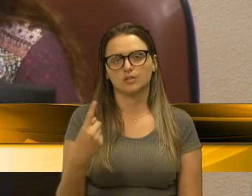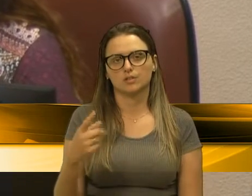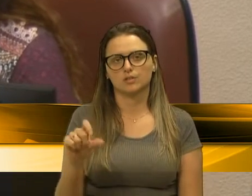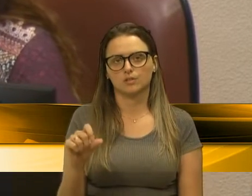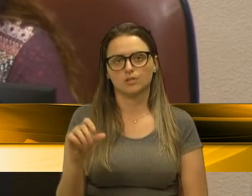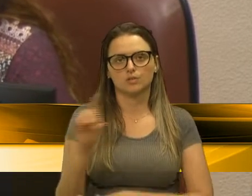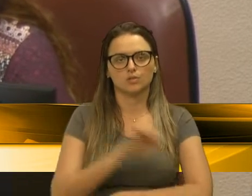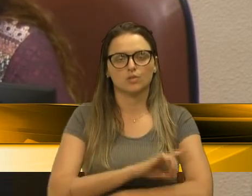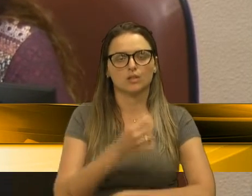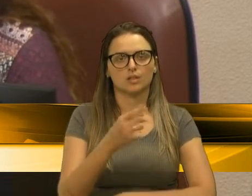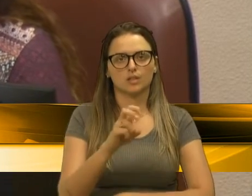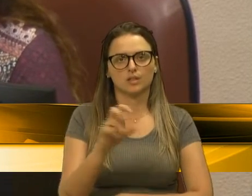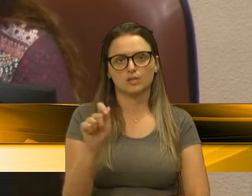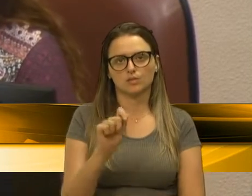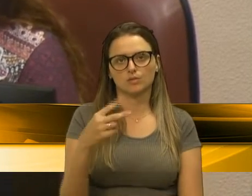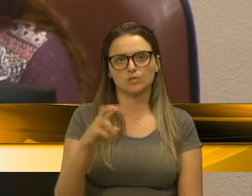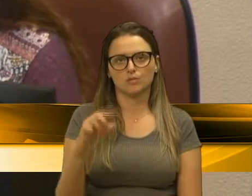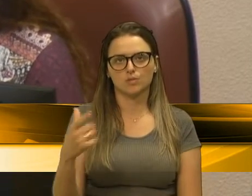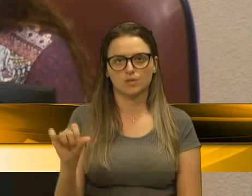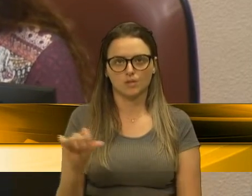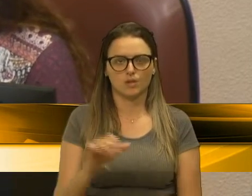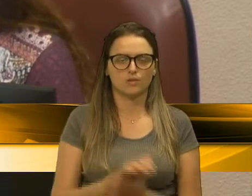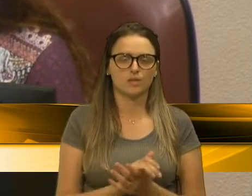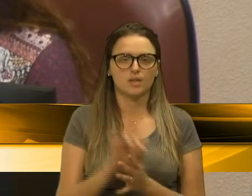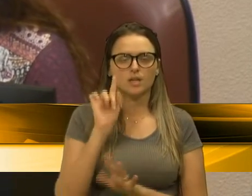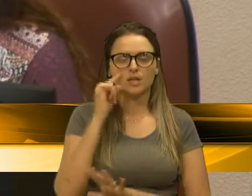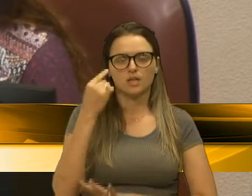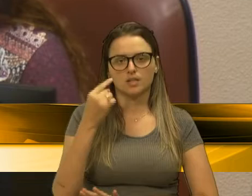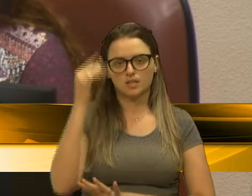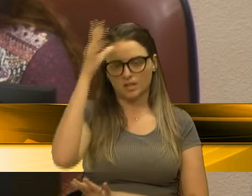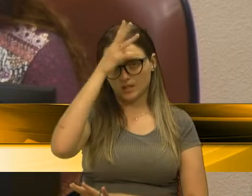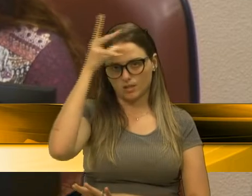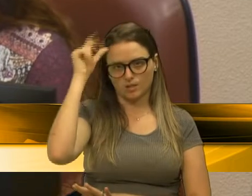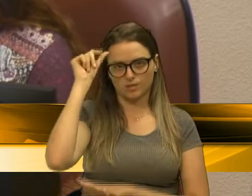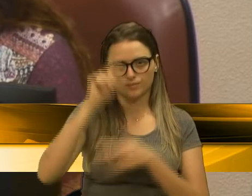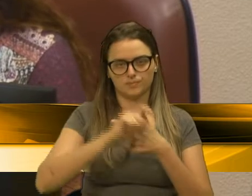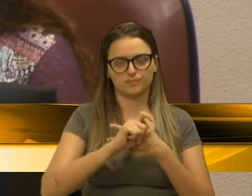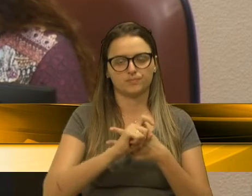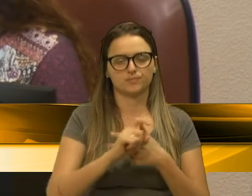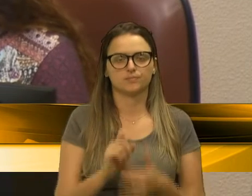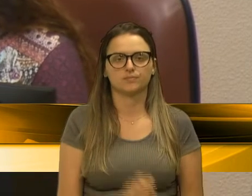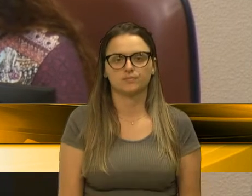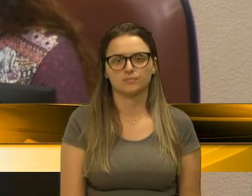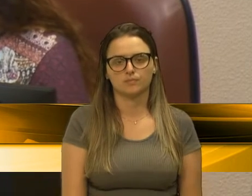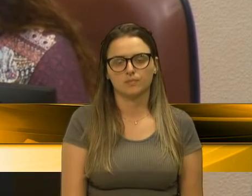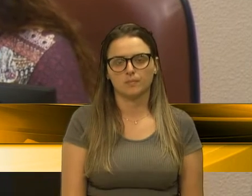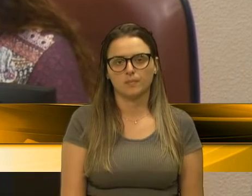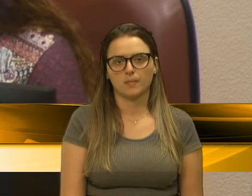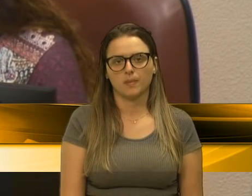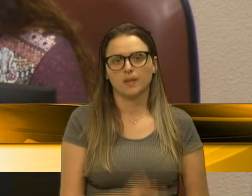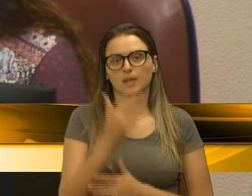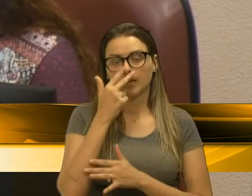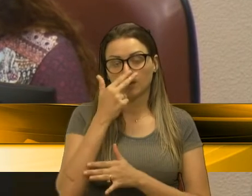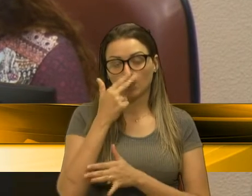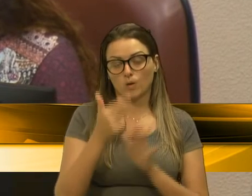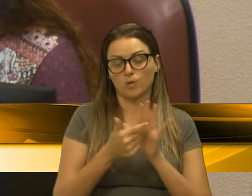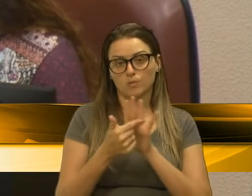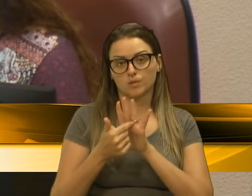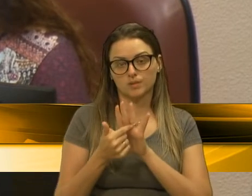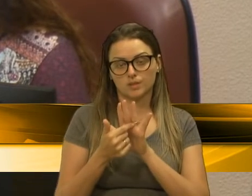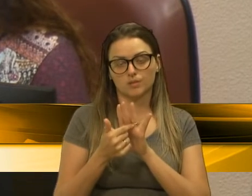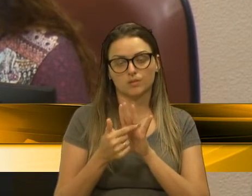15 de agosto de 2019, de autoria do Poder Executivo. Conforme previamente